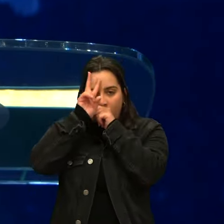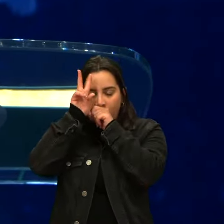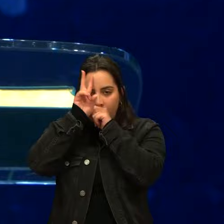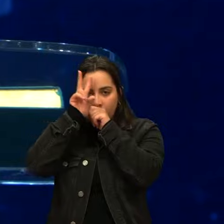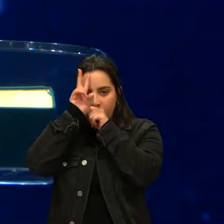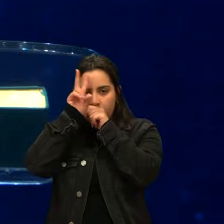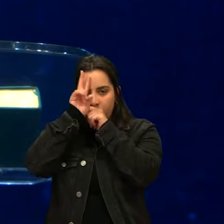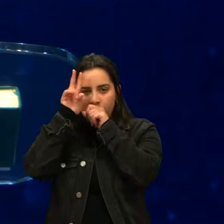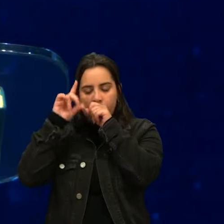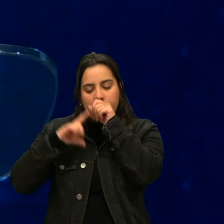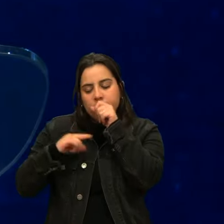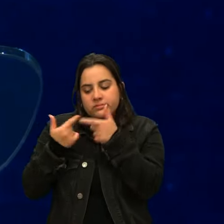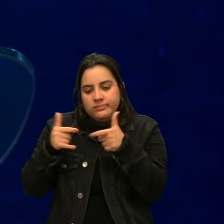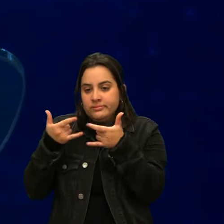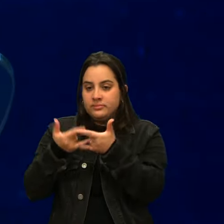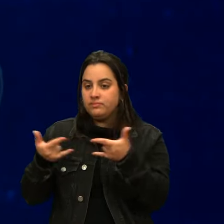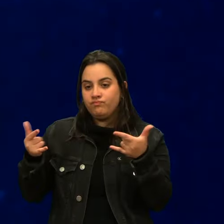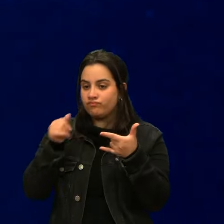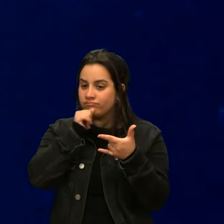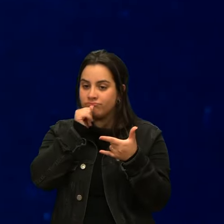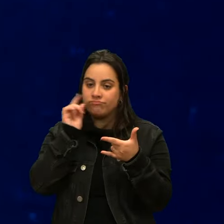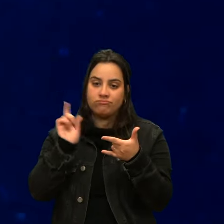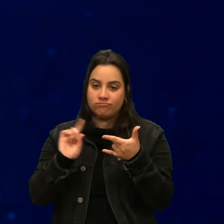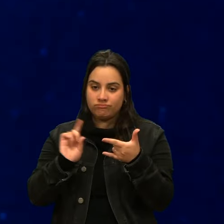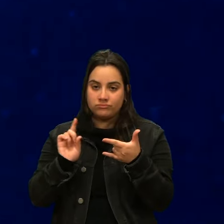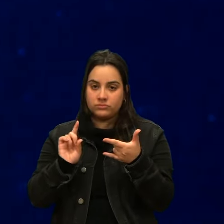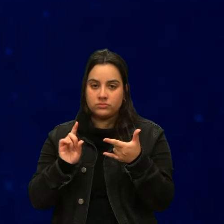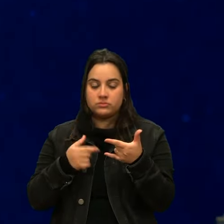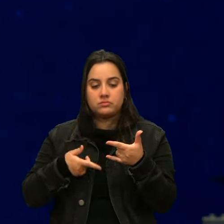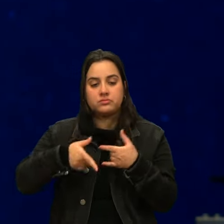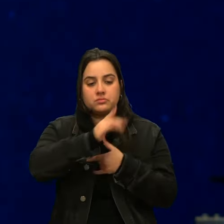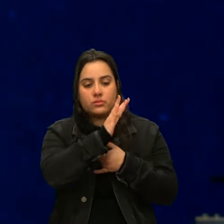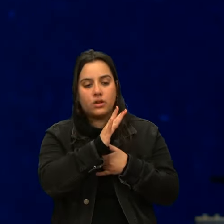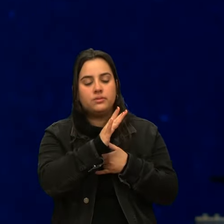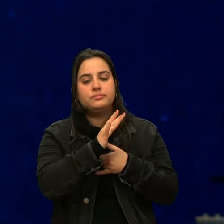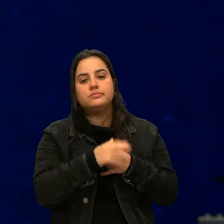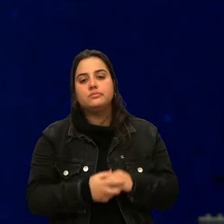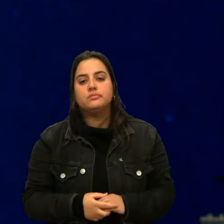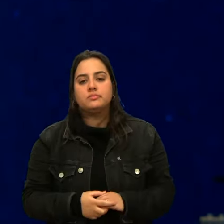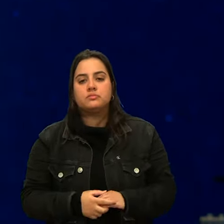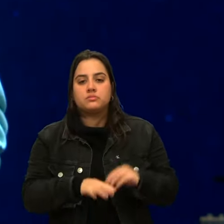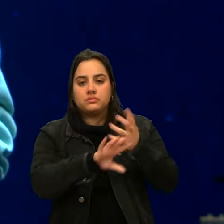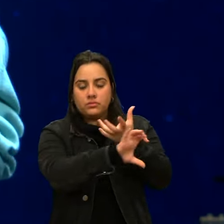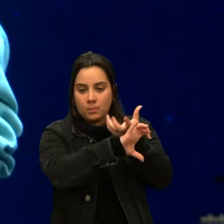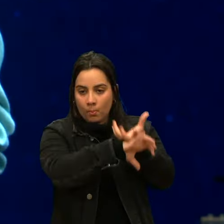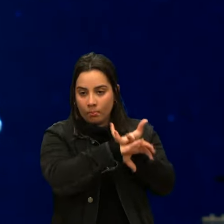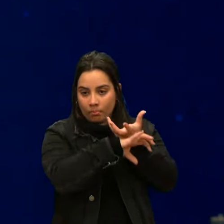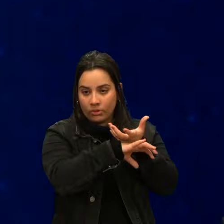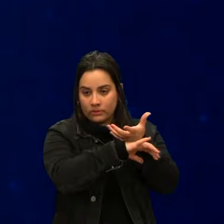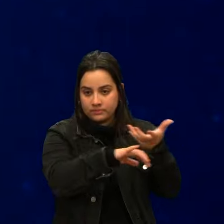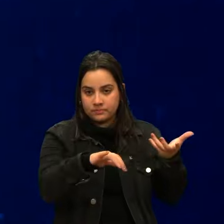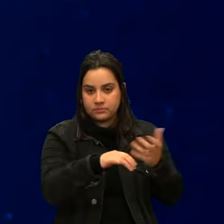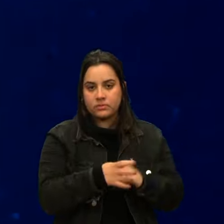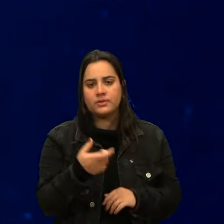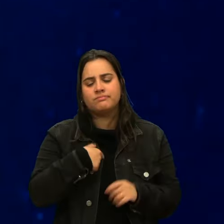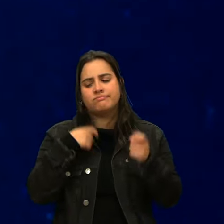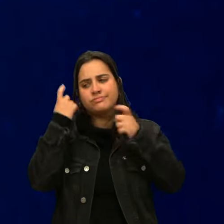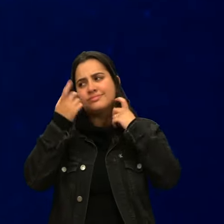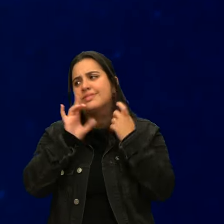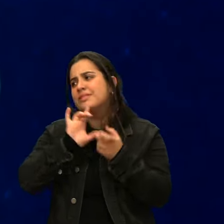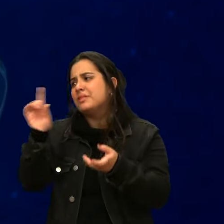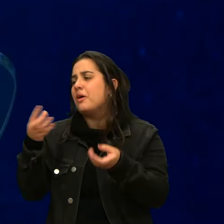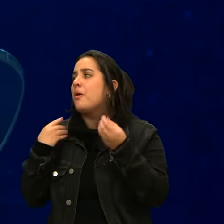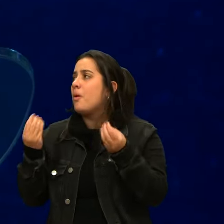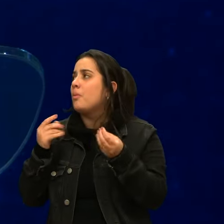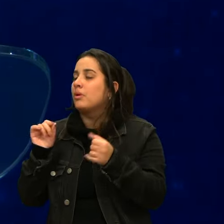eu não tinha minha passagem ainda, a gente estava indo para o sertão, e eu estava bem preocupada, eu falei, Deus, como que eu